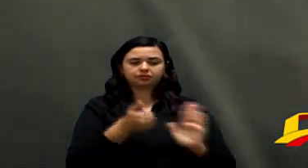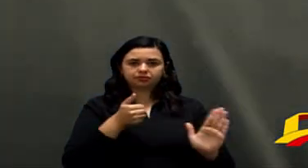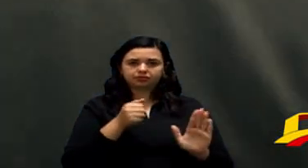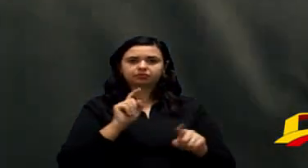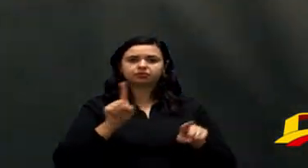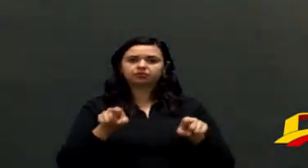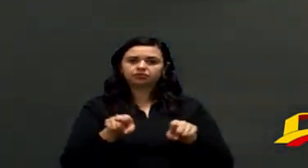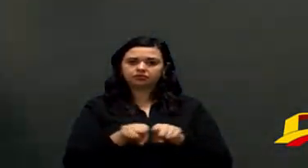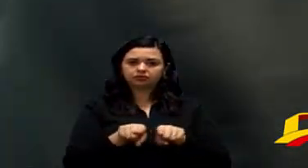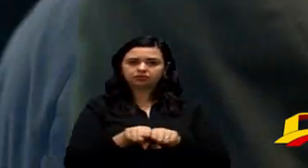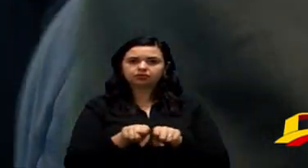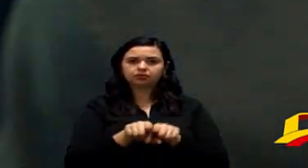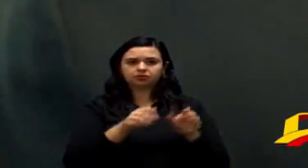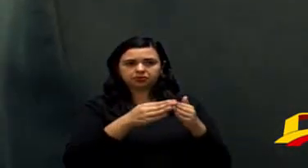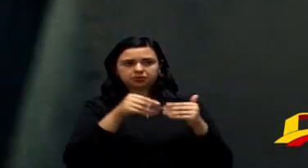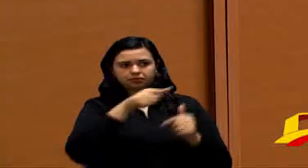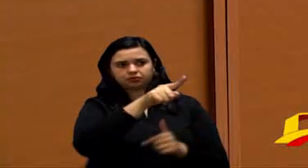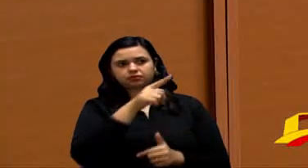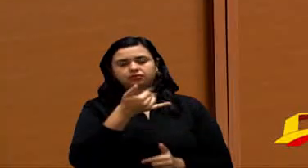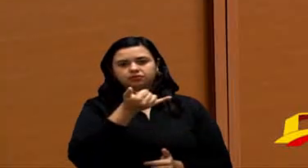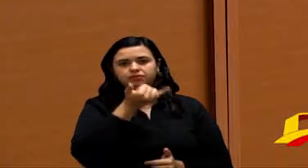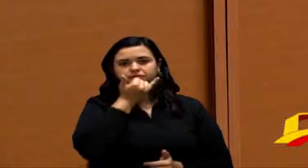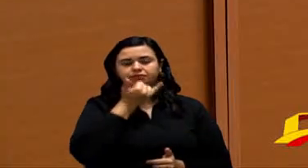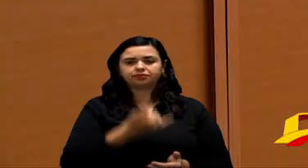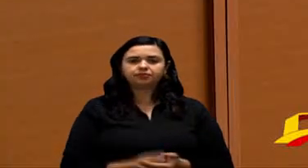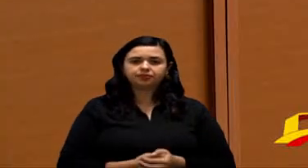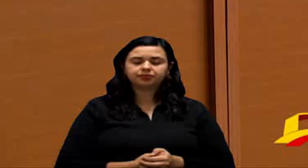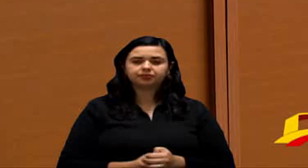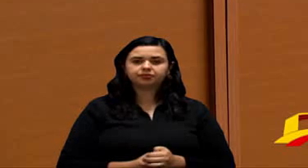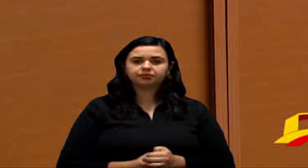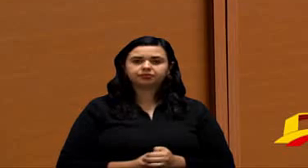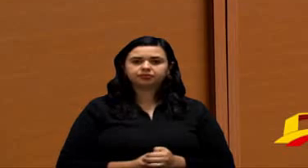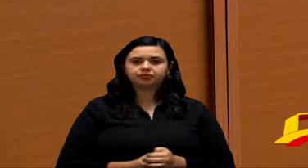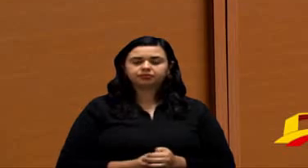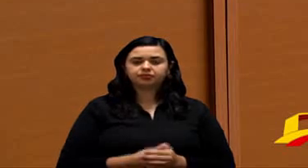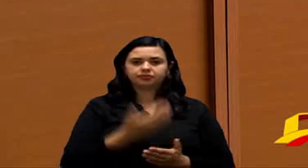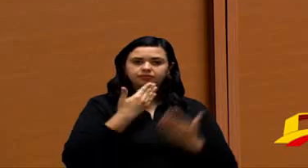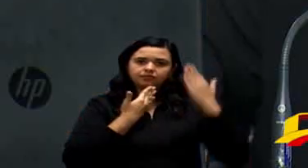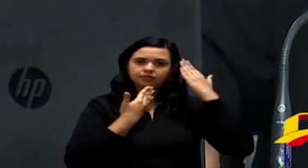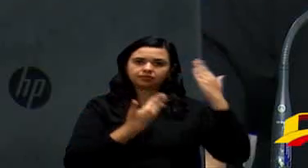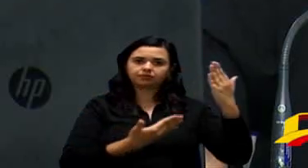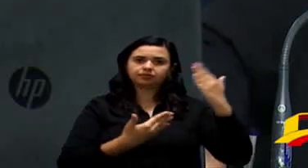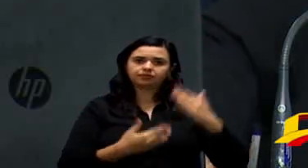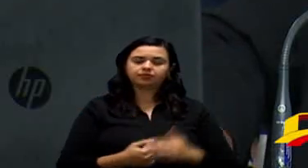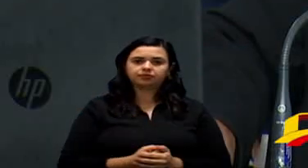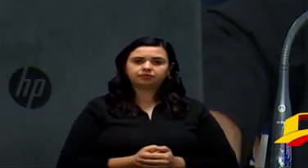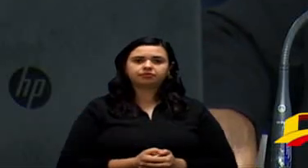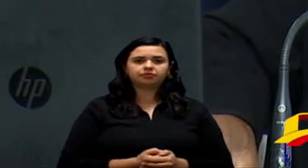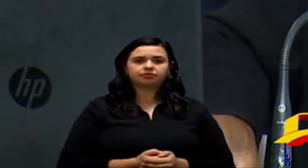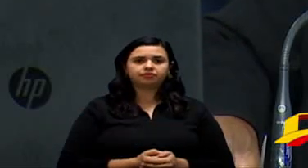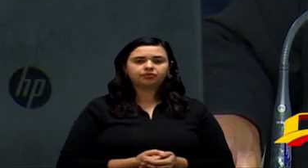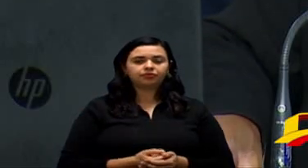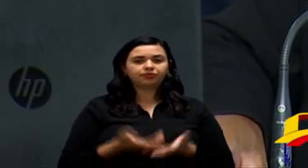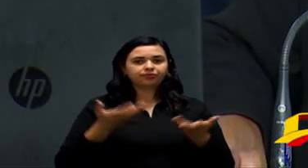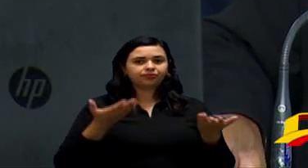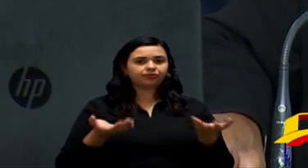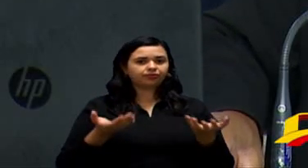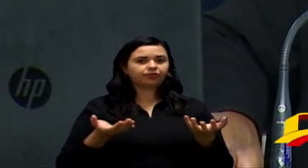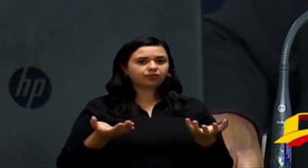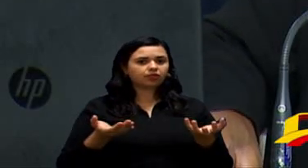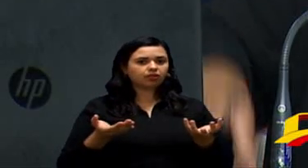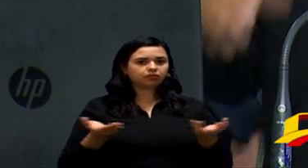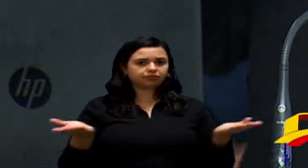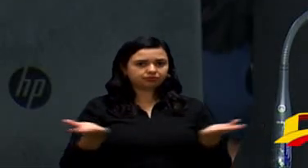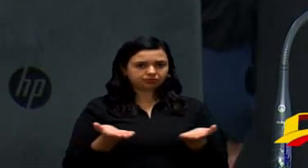uma retratação parabéns obrigado eu gostaria de passar a palavra